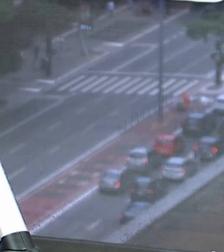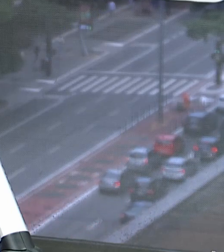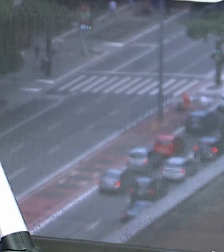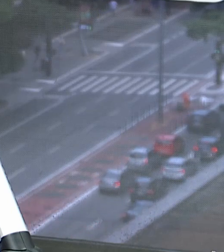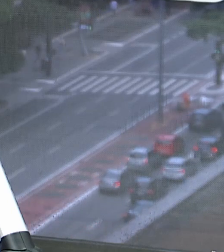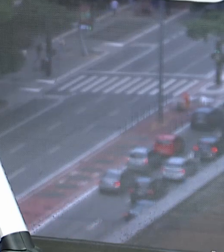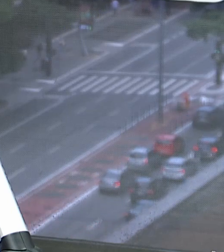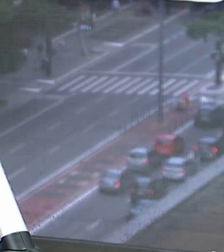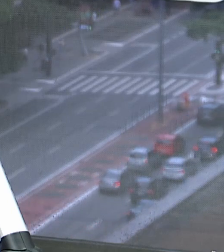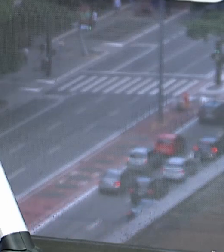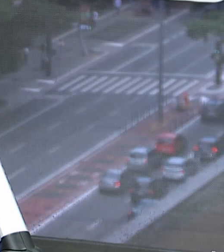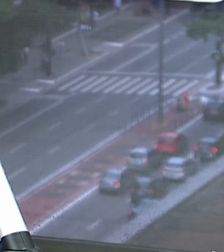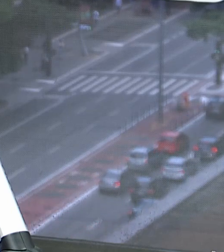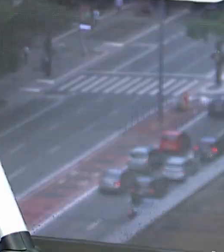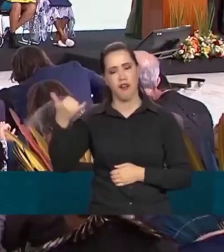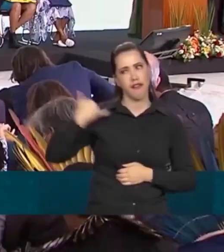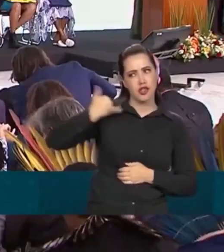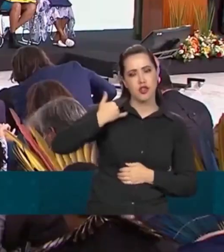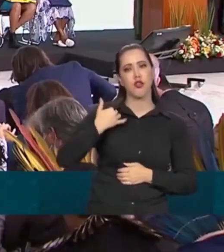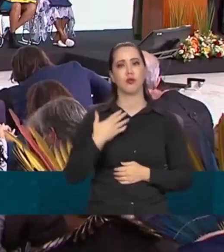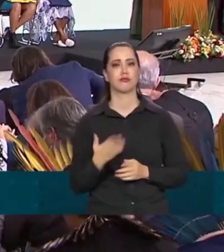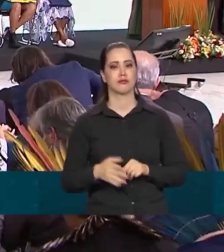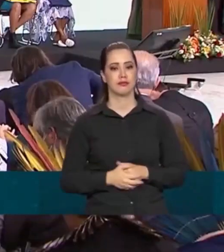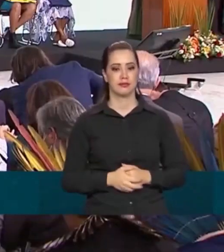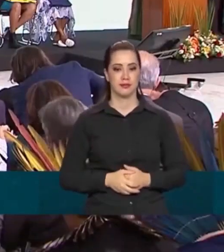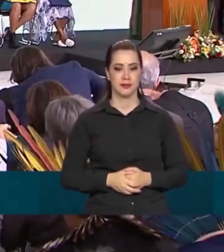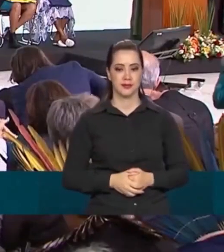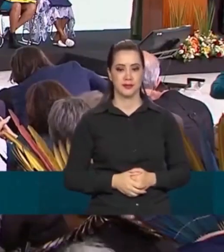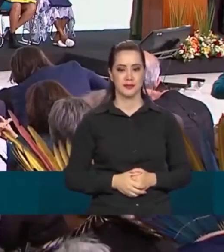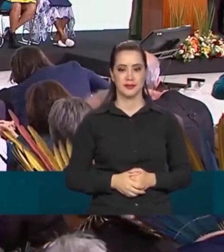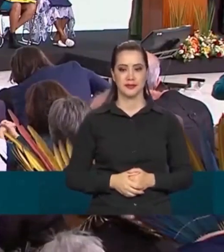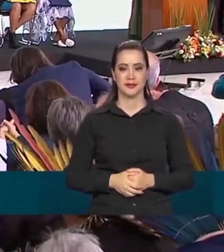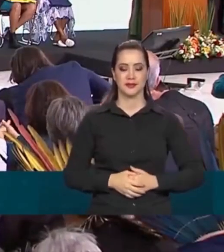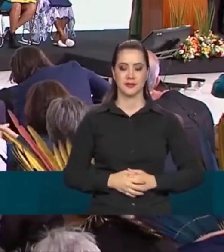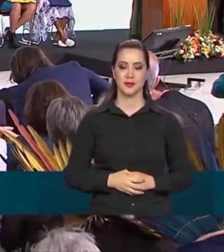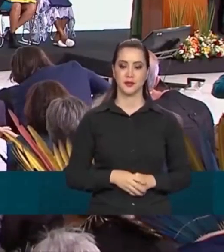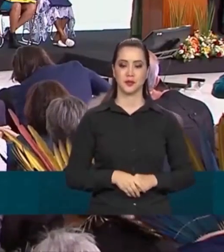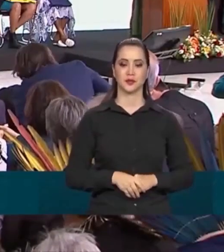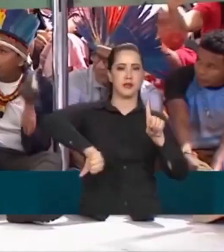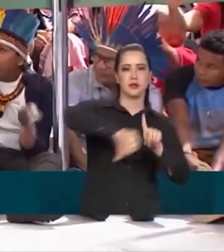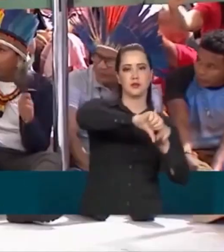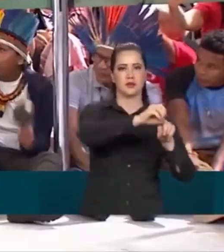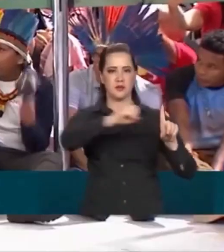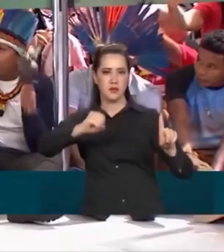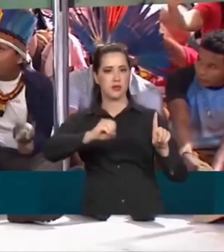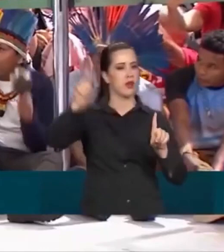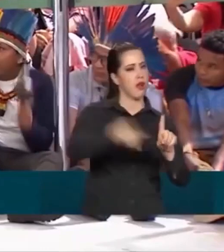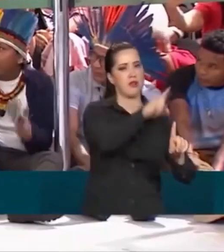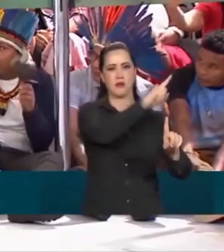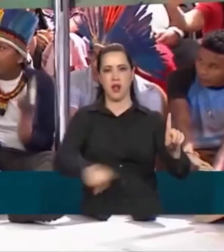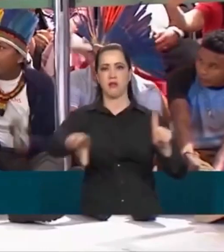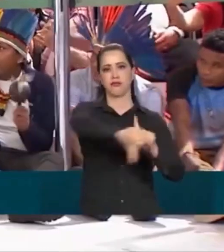A reportagem é de Júlia Pereira alvo de uma tentativa de golpe no último domingo o Palácio do